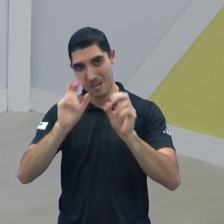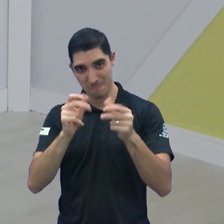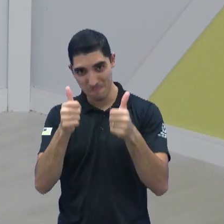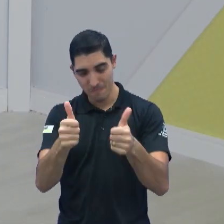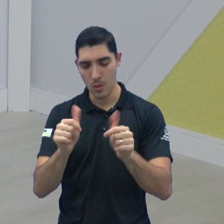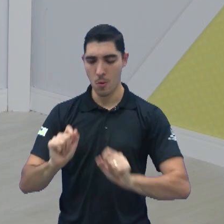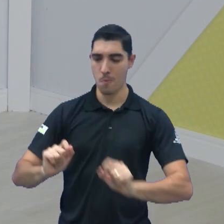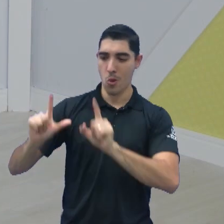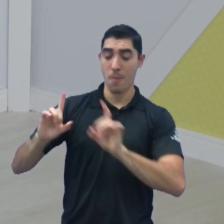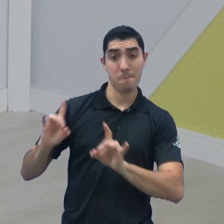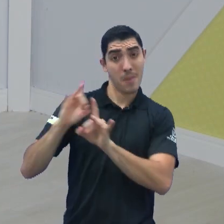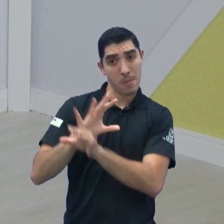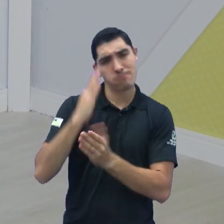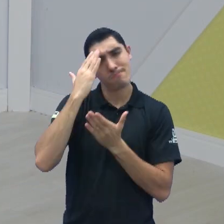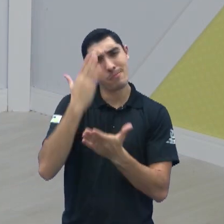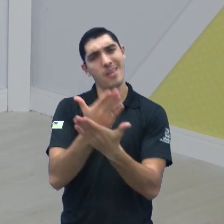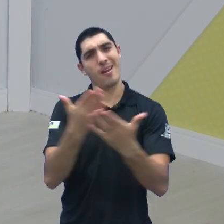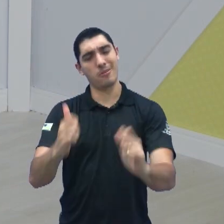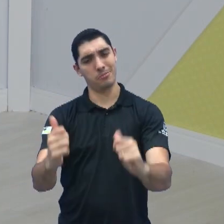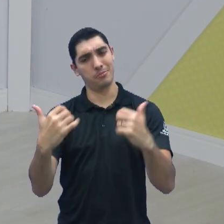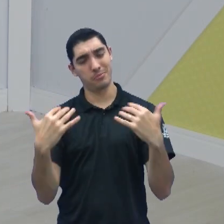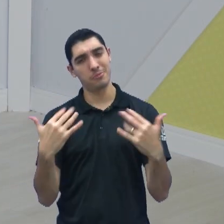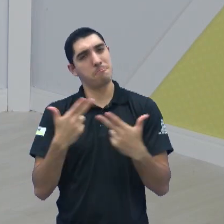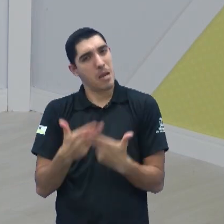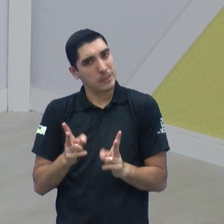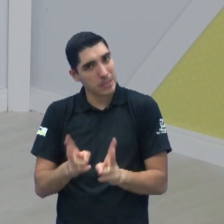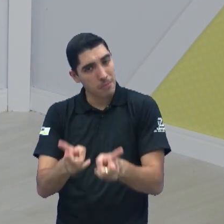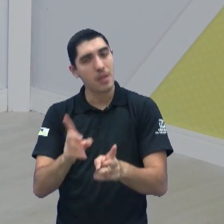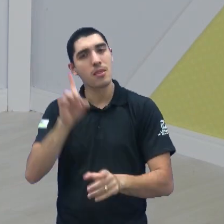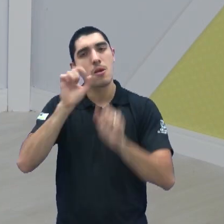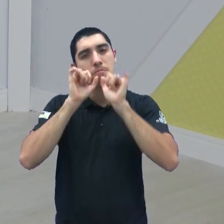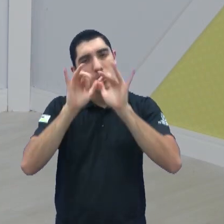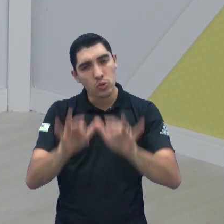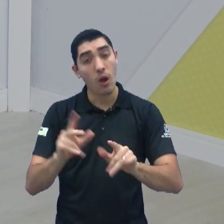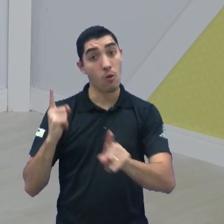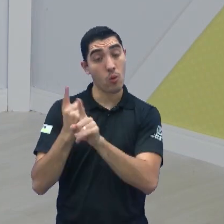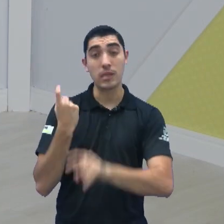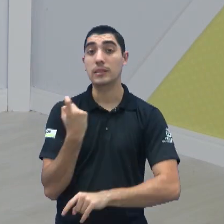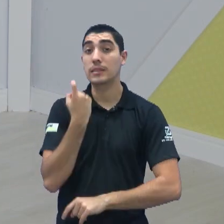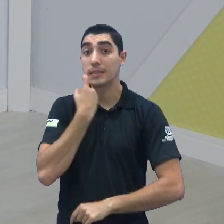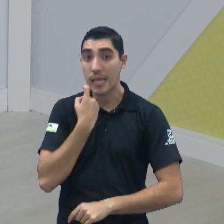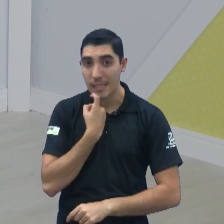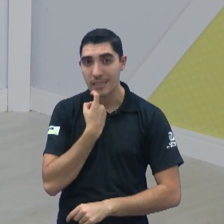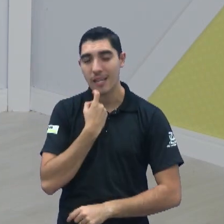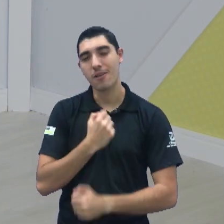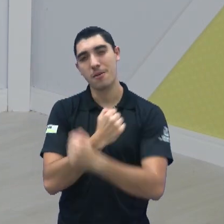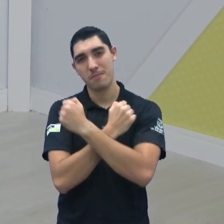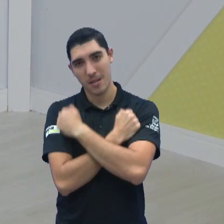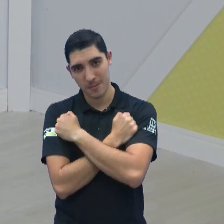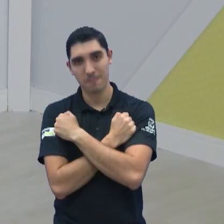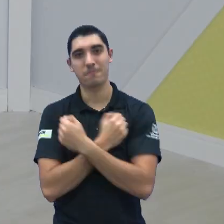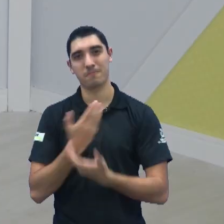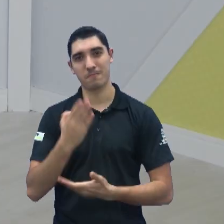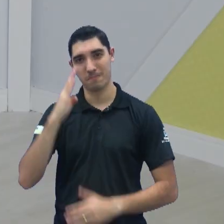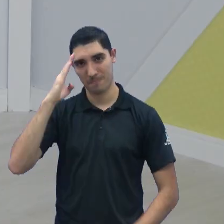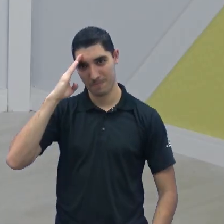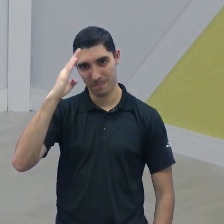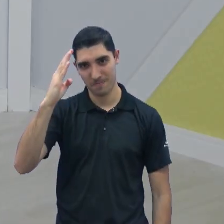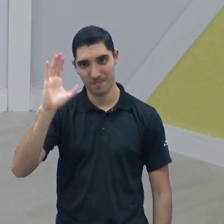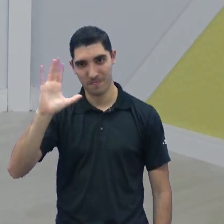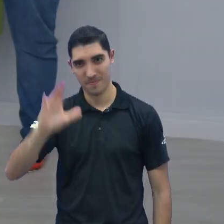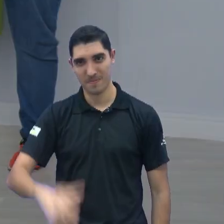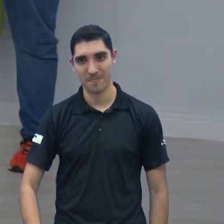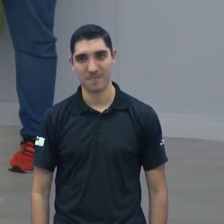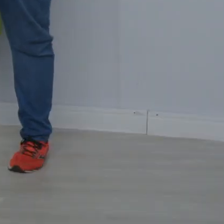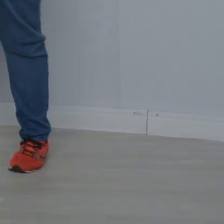hoje, agradecendo a sua audiência, a sua paciência. Fique com Deus, sexta-feira estaremos de volta. Grande abraço de minha parte, até a próxima. Tchau, tchau.